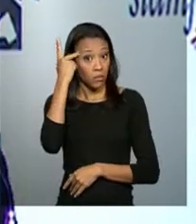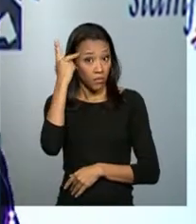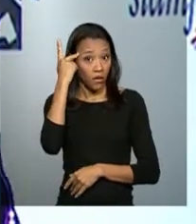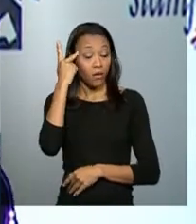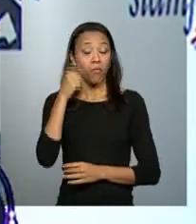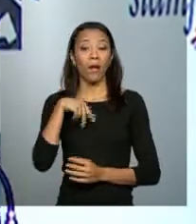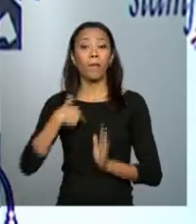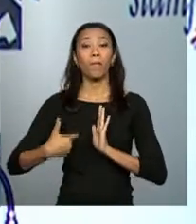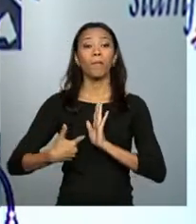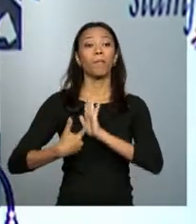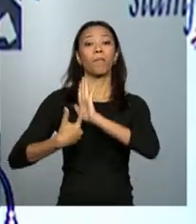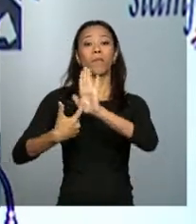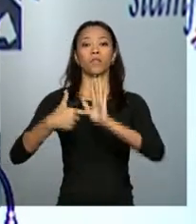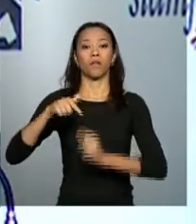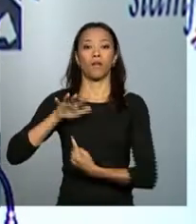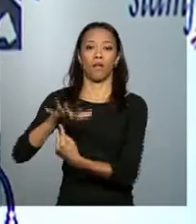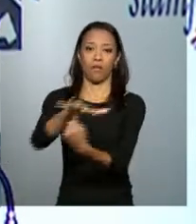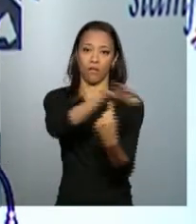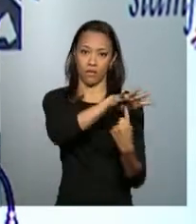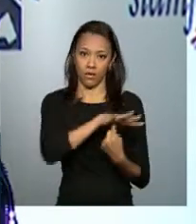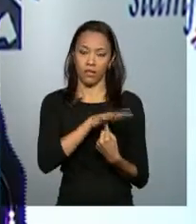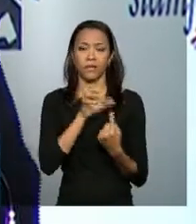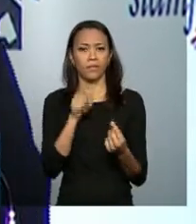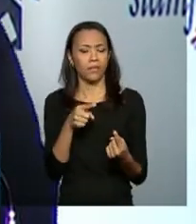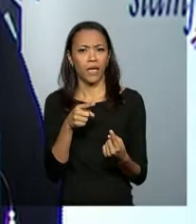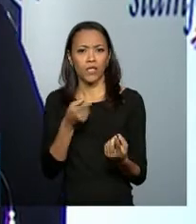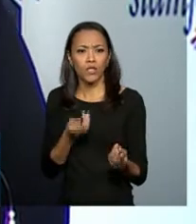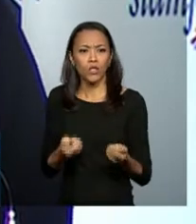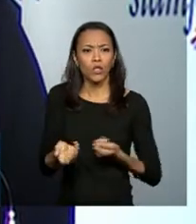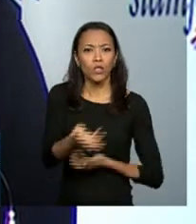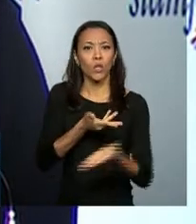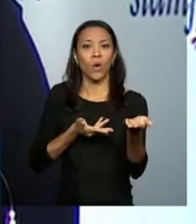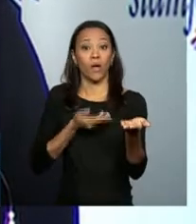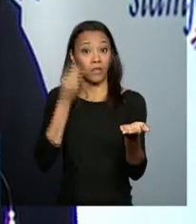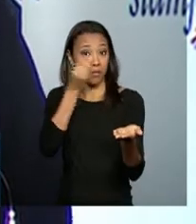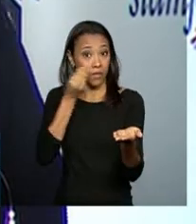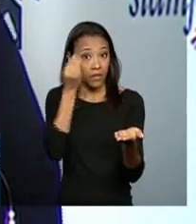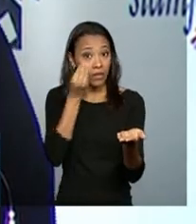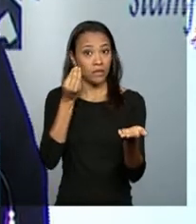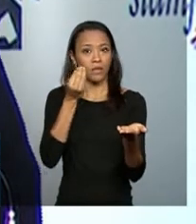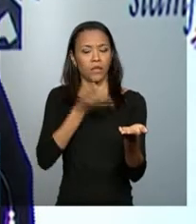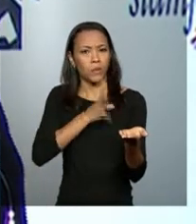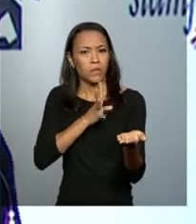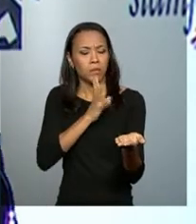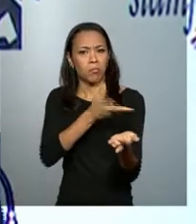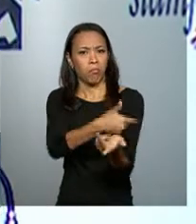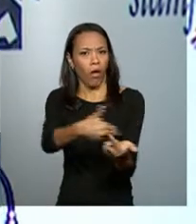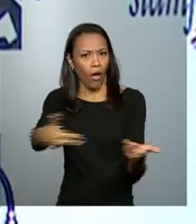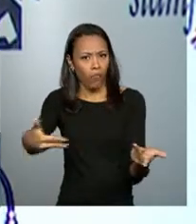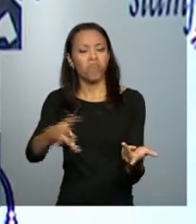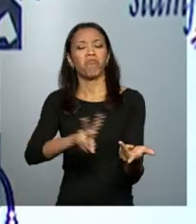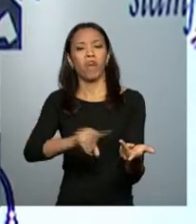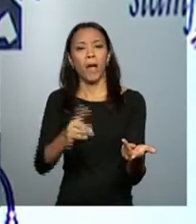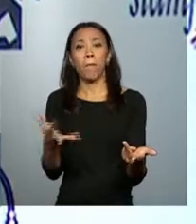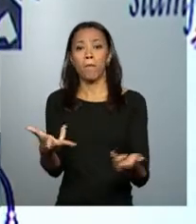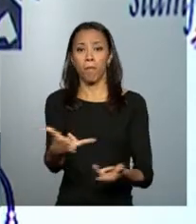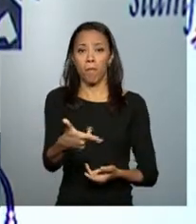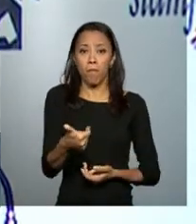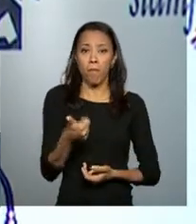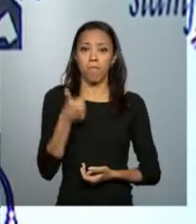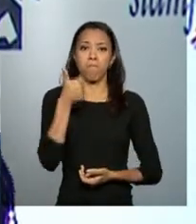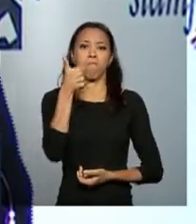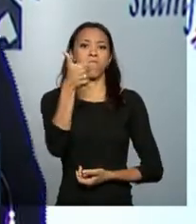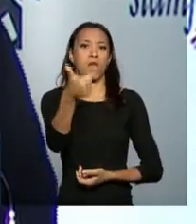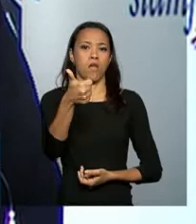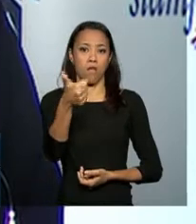os negócios e a troca de experiência promovidos pela FEICOM contribuirão para aprimorar e fortalecer